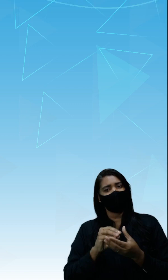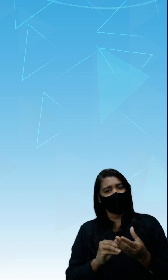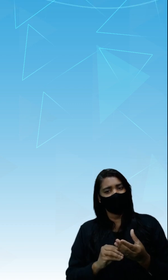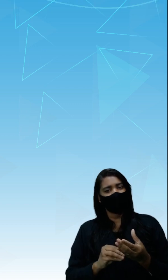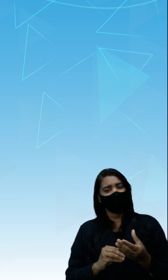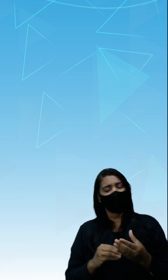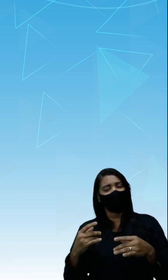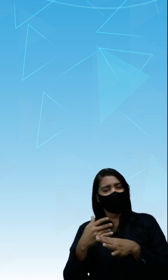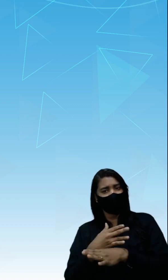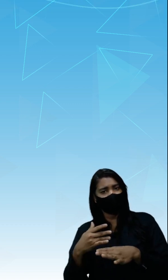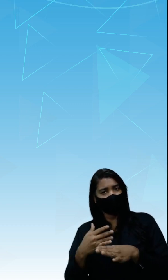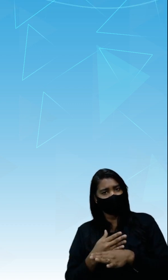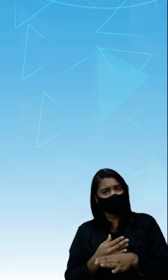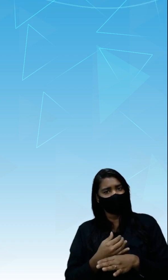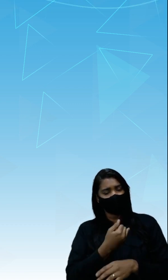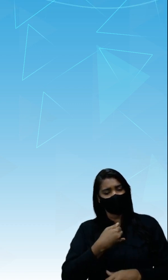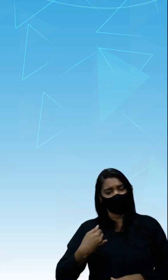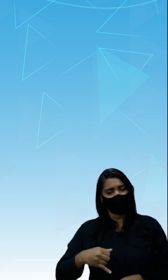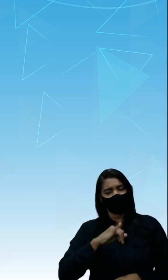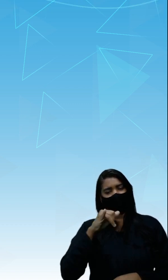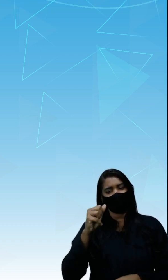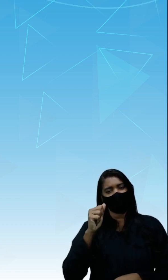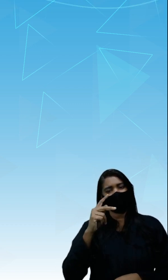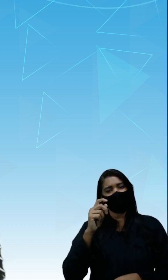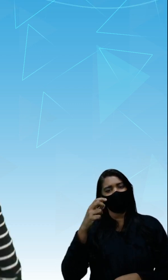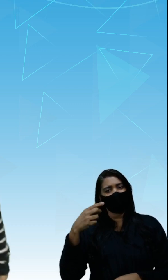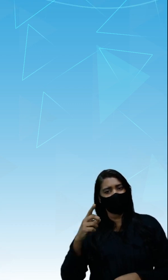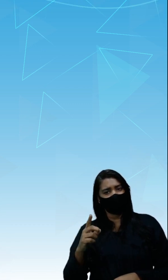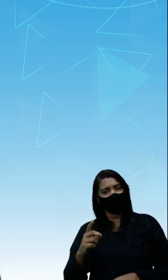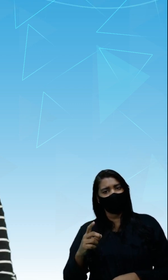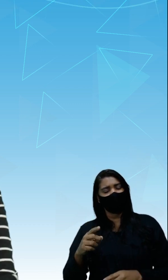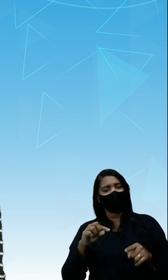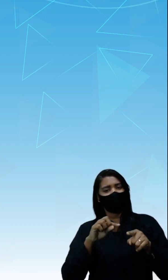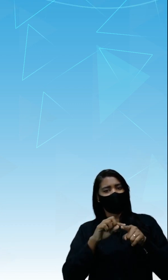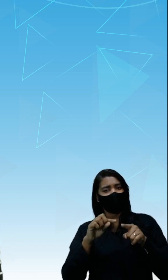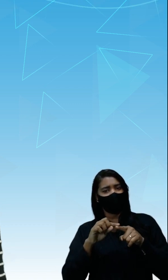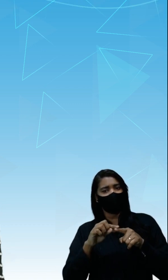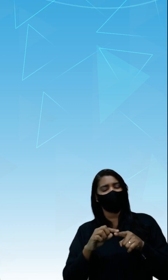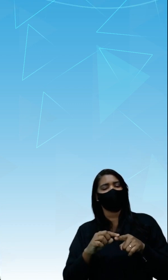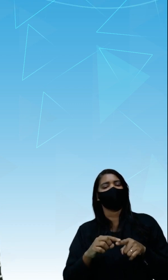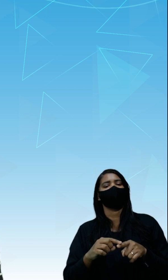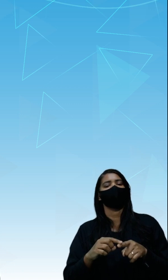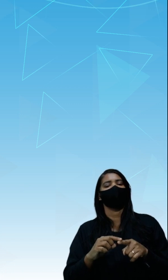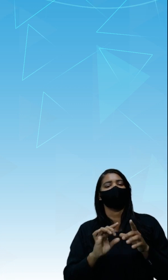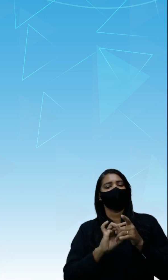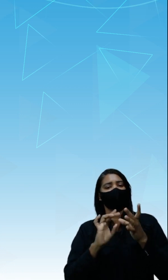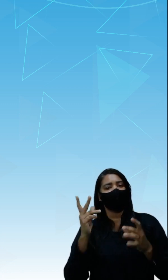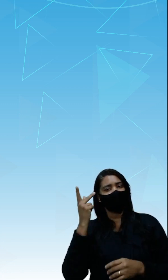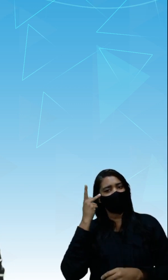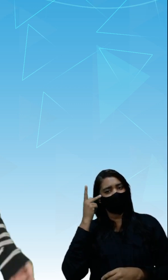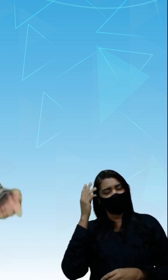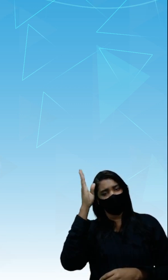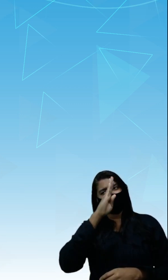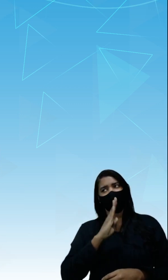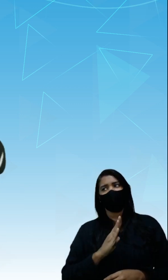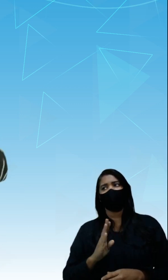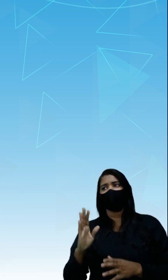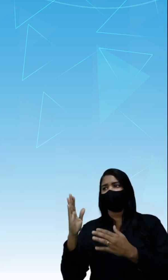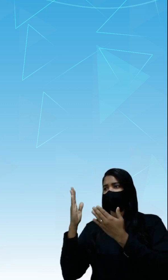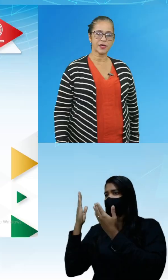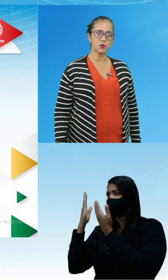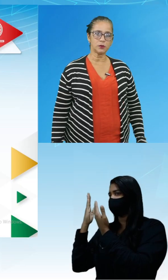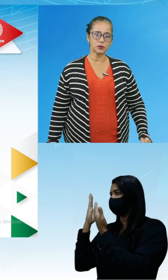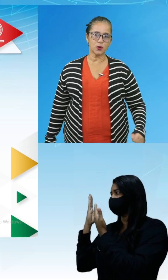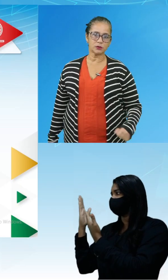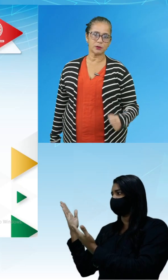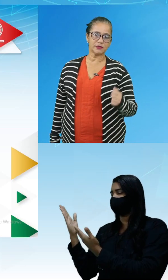de uma cidade lá do Japão. É o bairro da Liberdade aqui em São Paulo, no Brasil. Certo? Olha aí, ó. Como